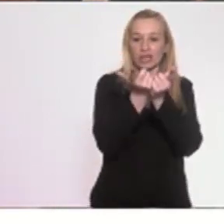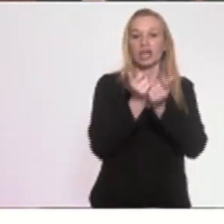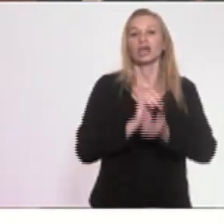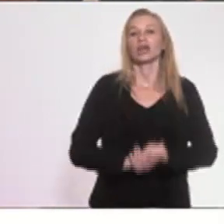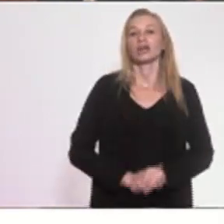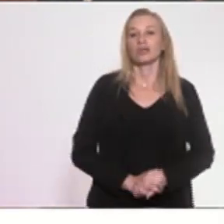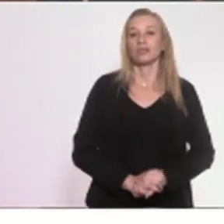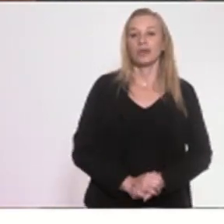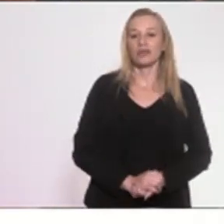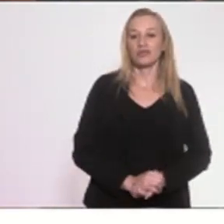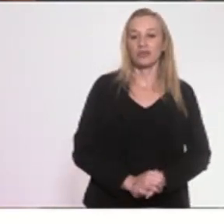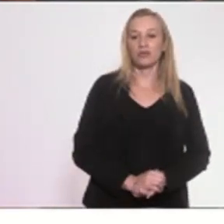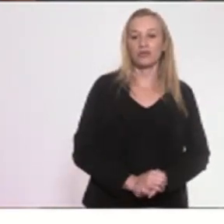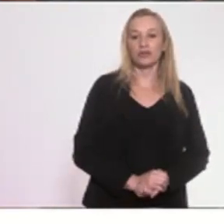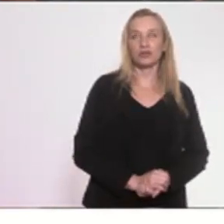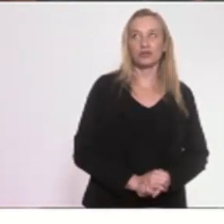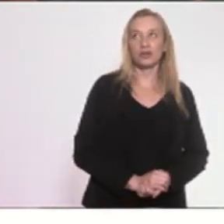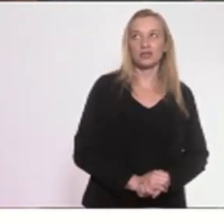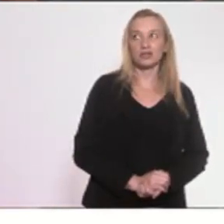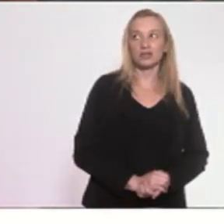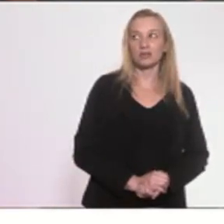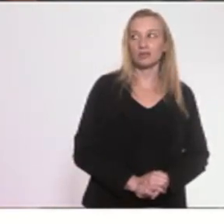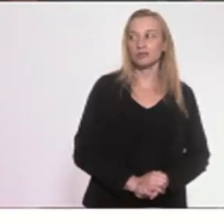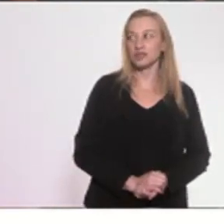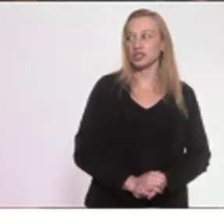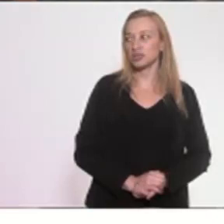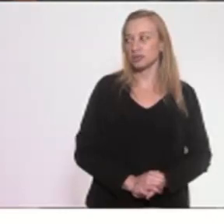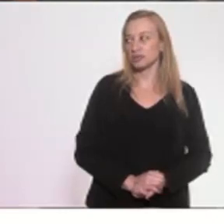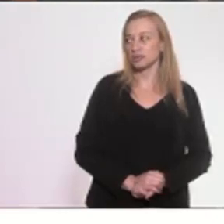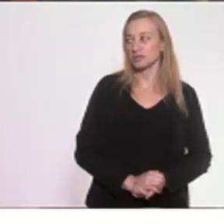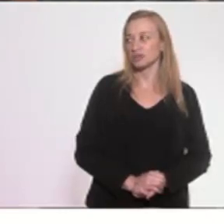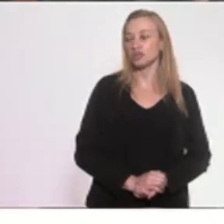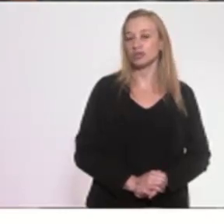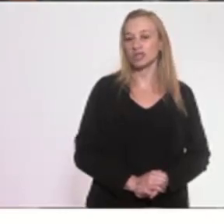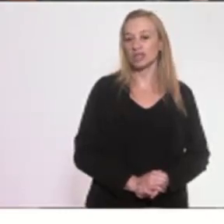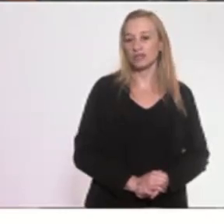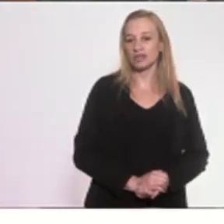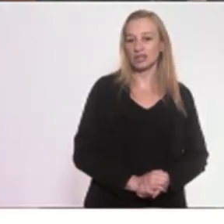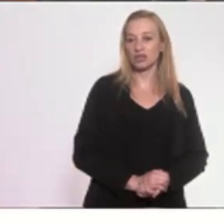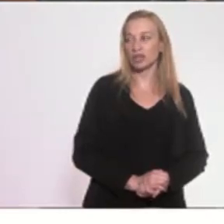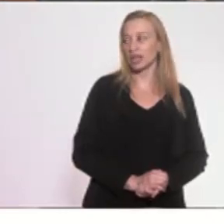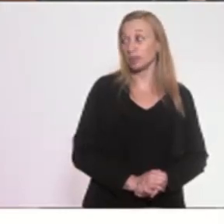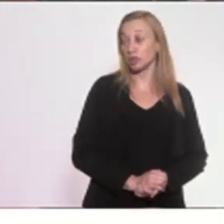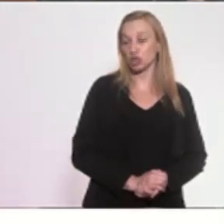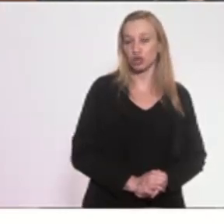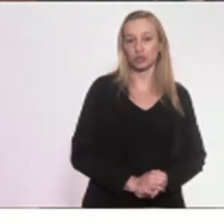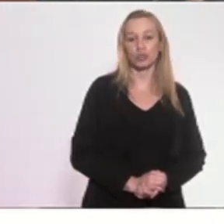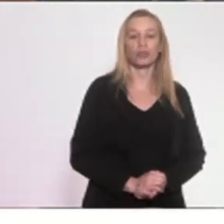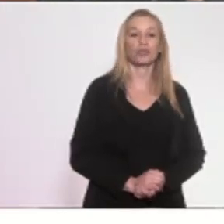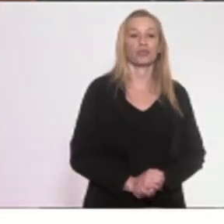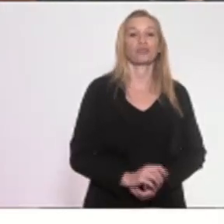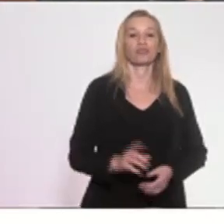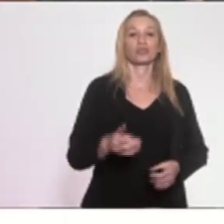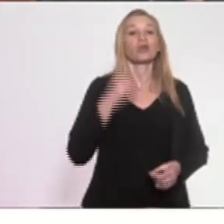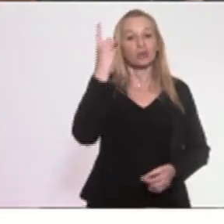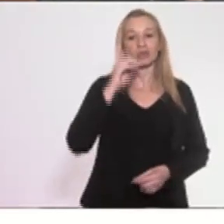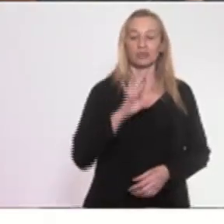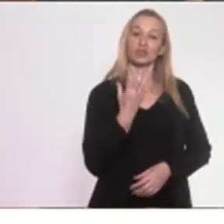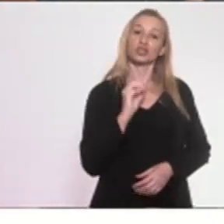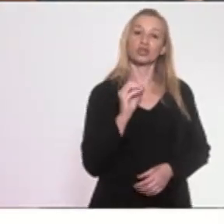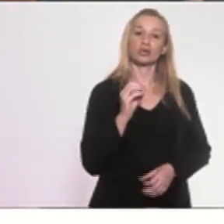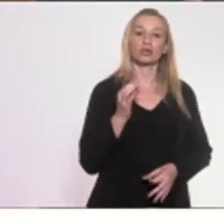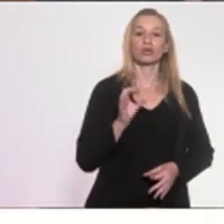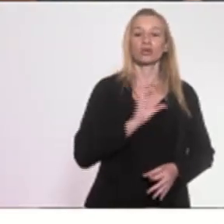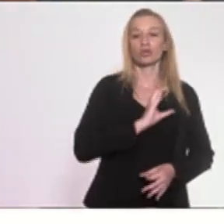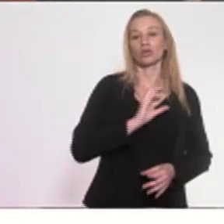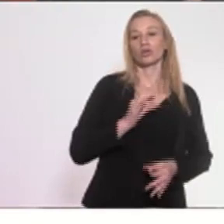Deputado Deputado Márcio Pacheco, pela Comissão de Constituição e Justiça,